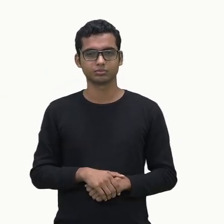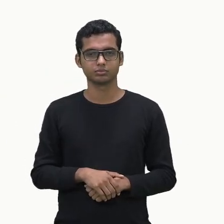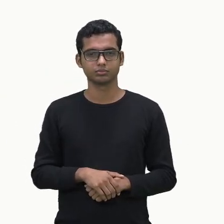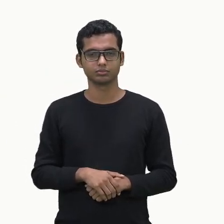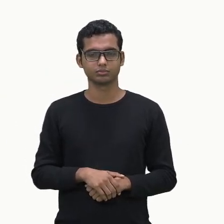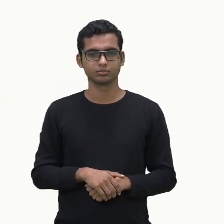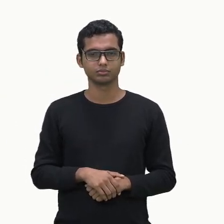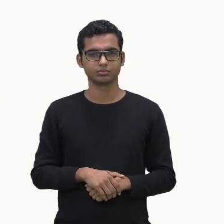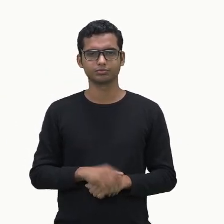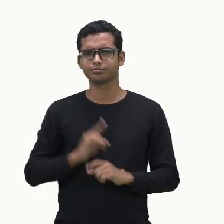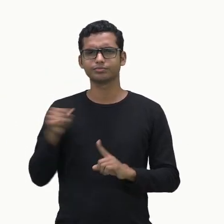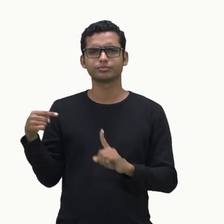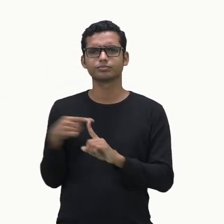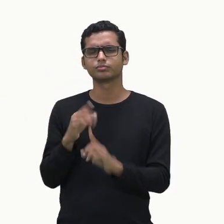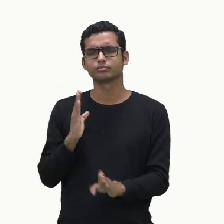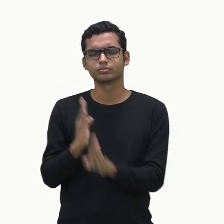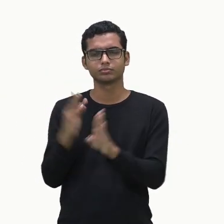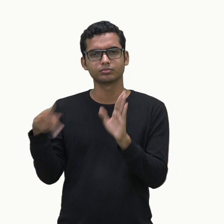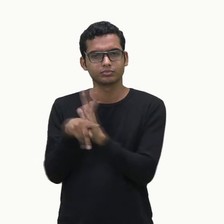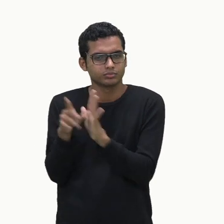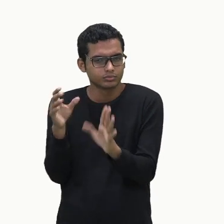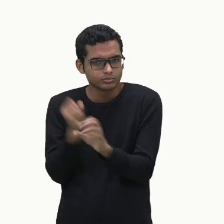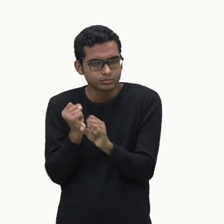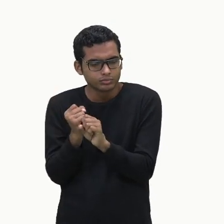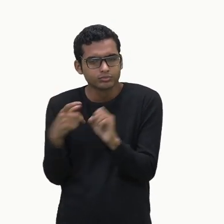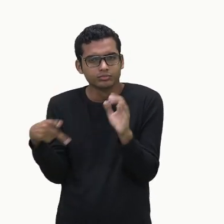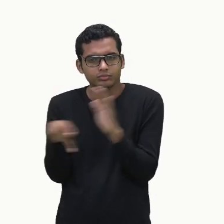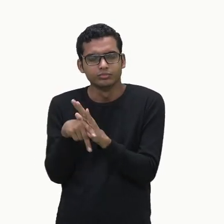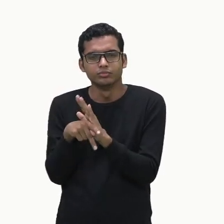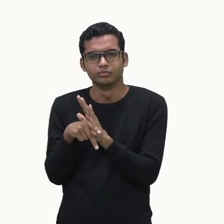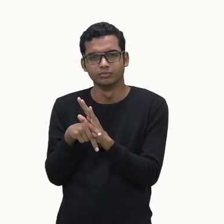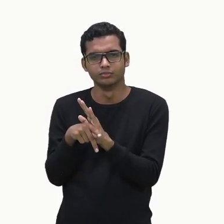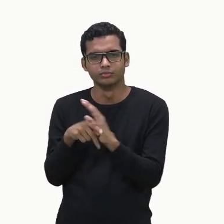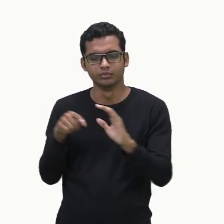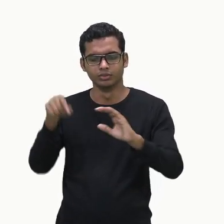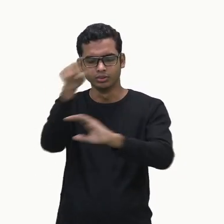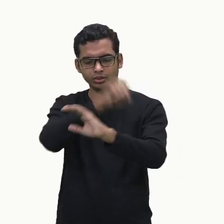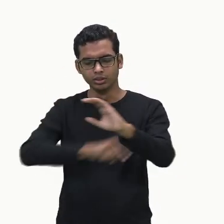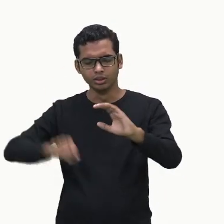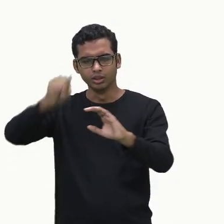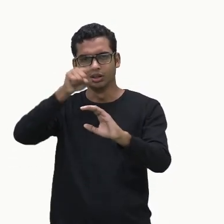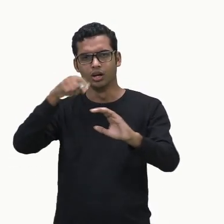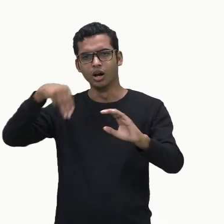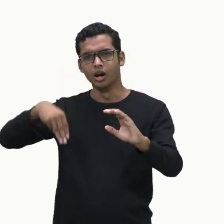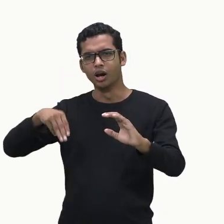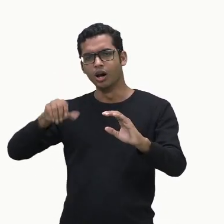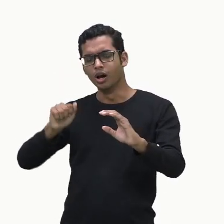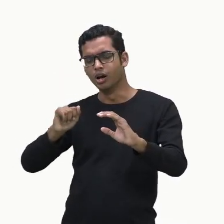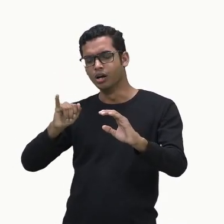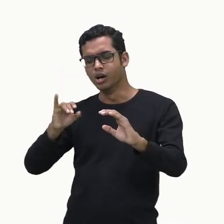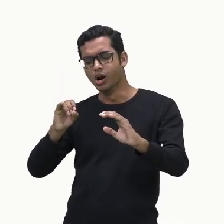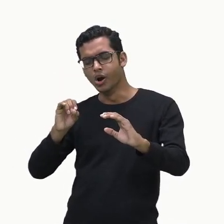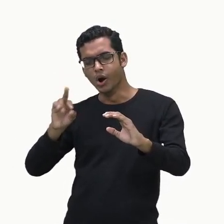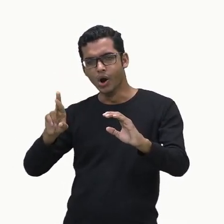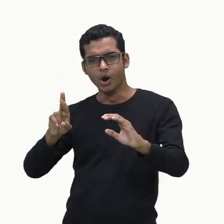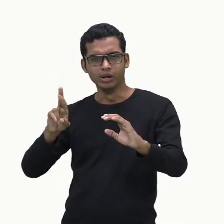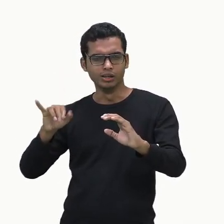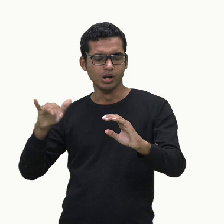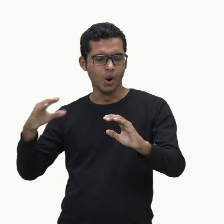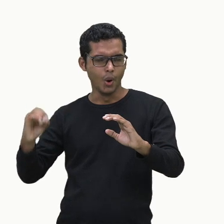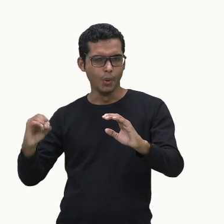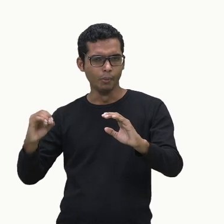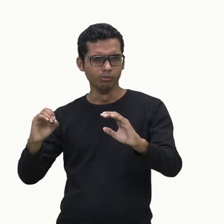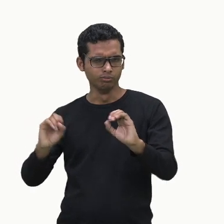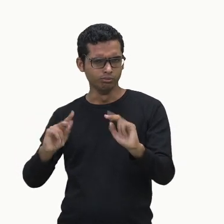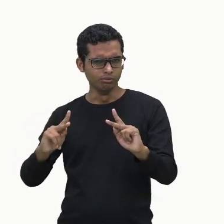nosso objetivo agora vai ser calcular a medida do raio maior. Tá? A gente não tem, então, a medida do raio